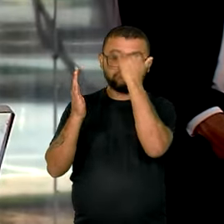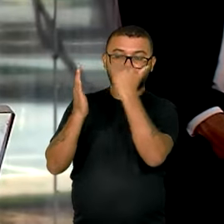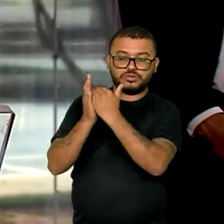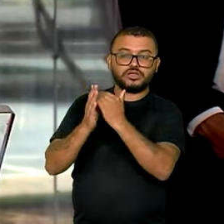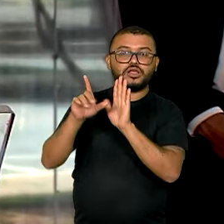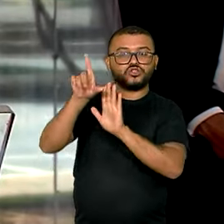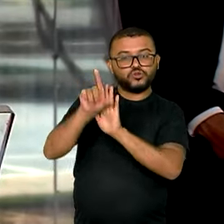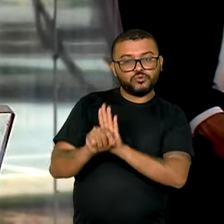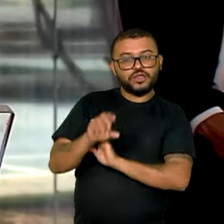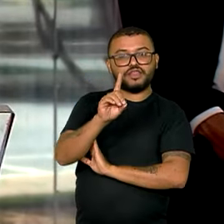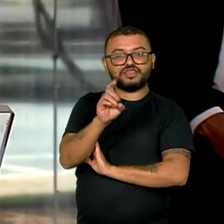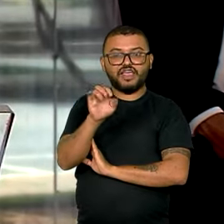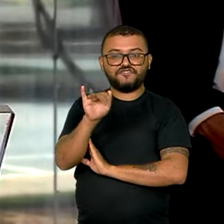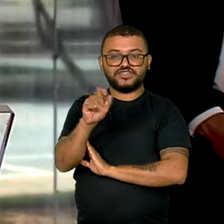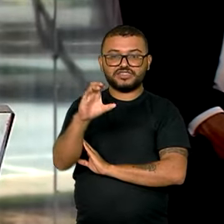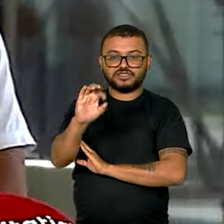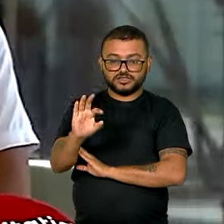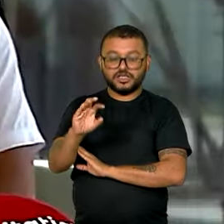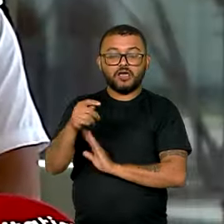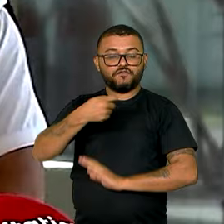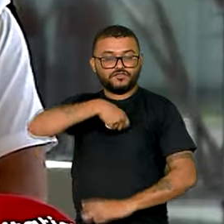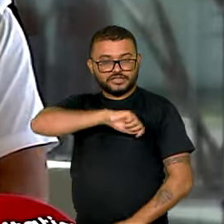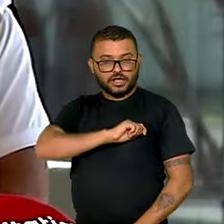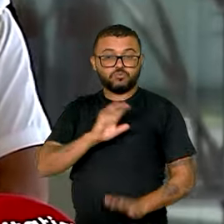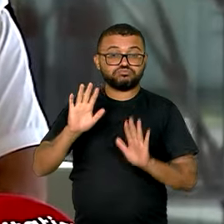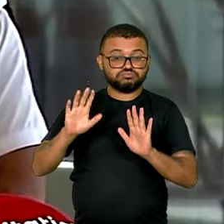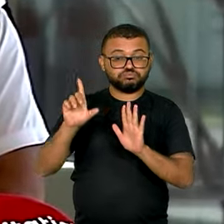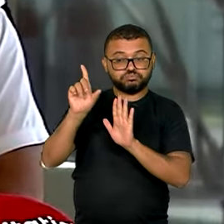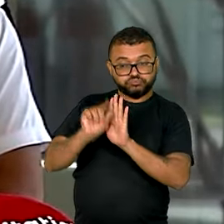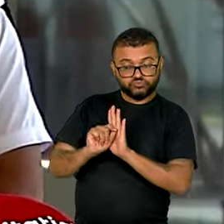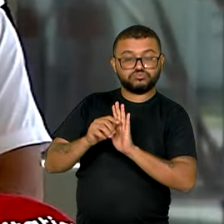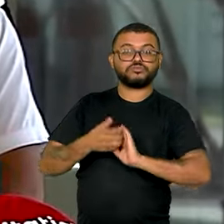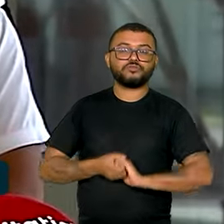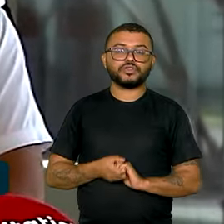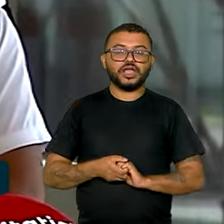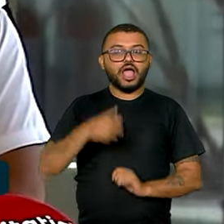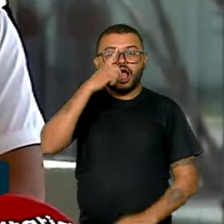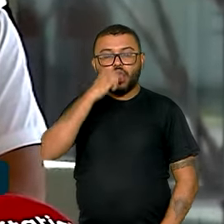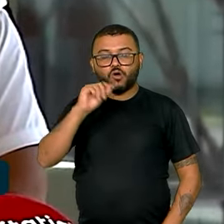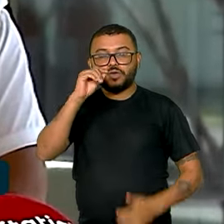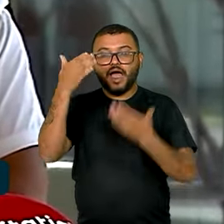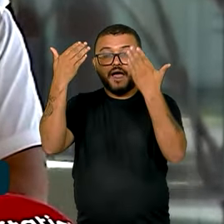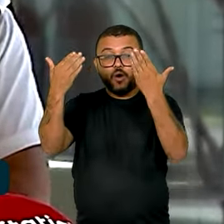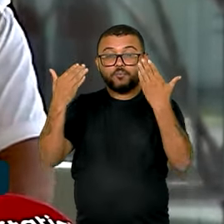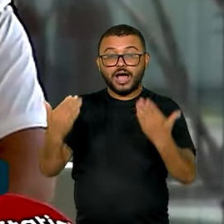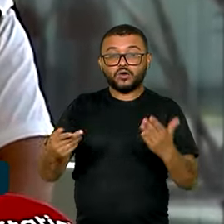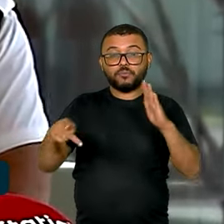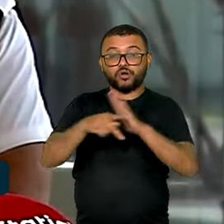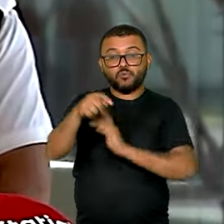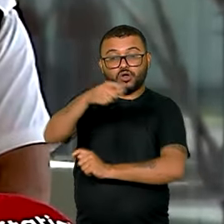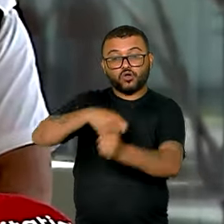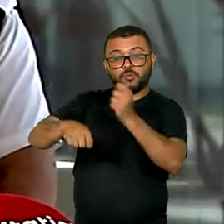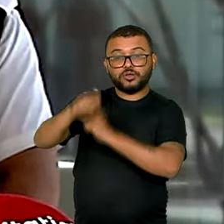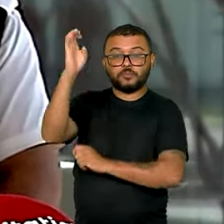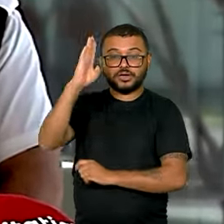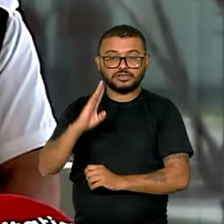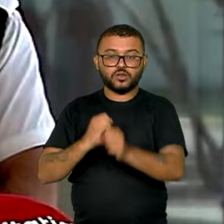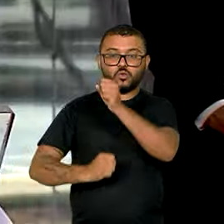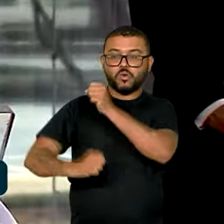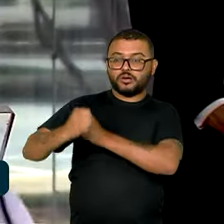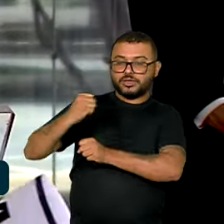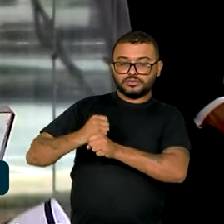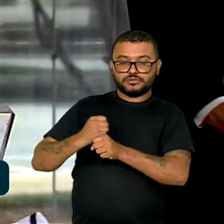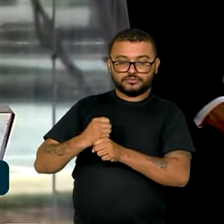zerar o déficit, a questão fiscal. Geraldo Alckmin também fez um balanço da economia brasileira no ano